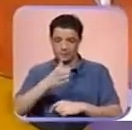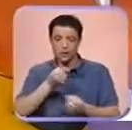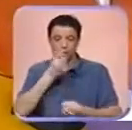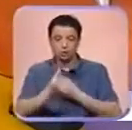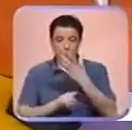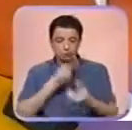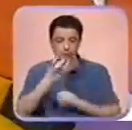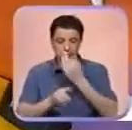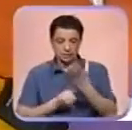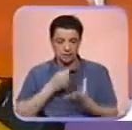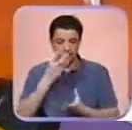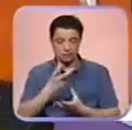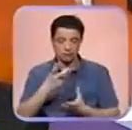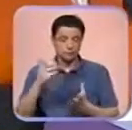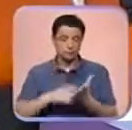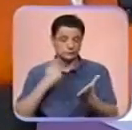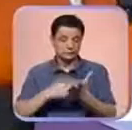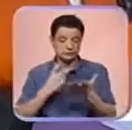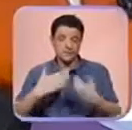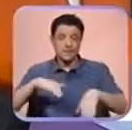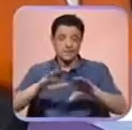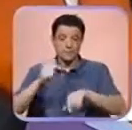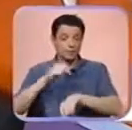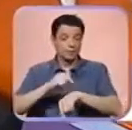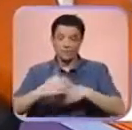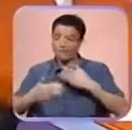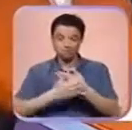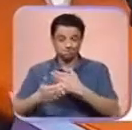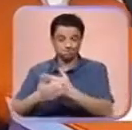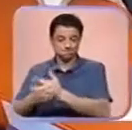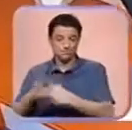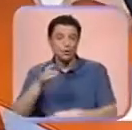explicações que foi dando foram as necessárias, mas nós temos o nosso tempo contado e